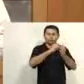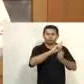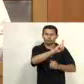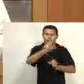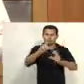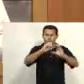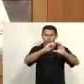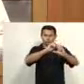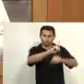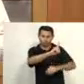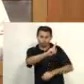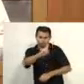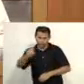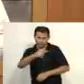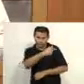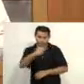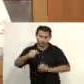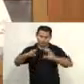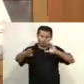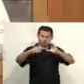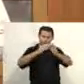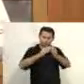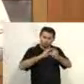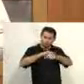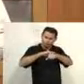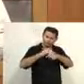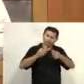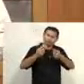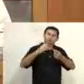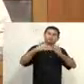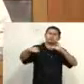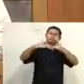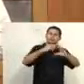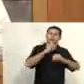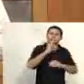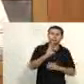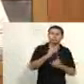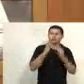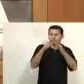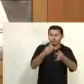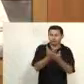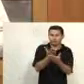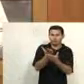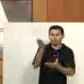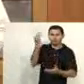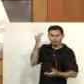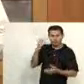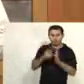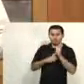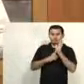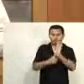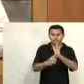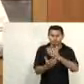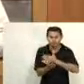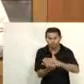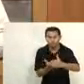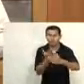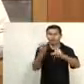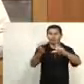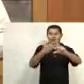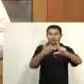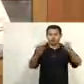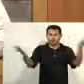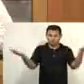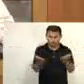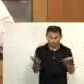semana, e conforme eu tinha me disposto também com vocês na teleaula passada, no finalzinho da teleaula passada, eu vou iniciar a nossa teleaula